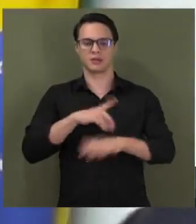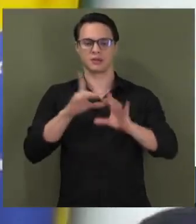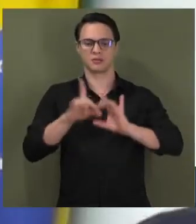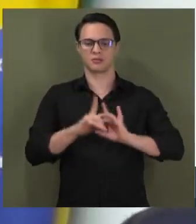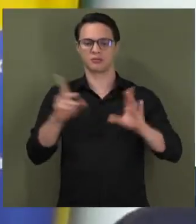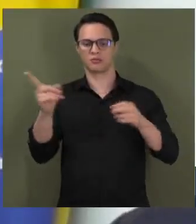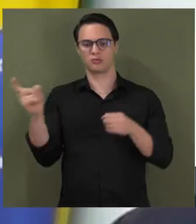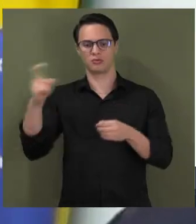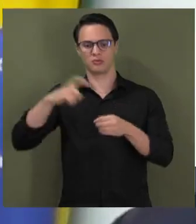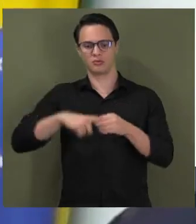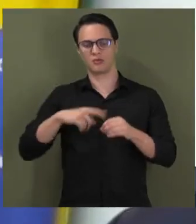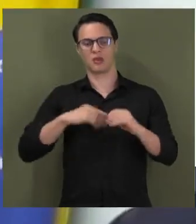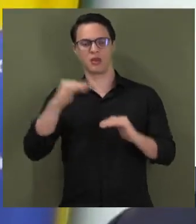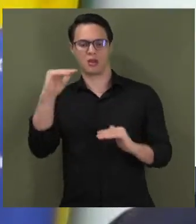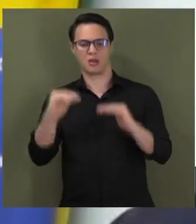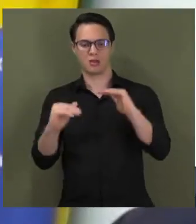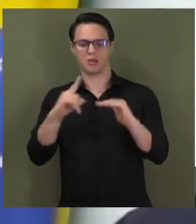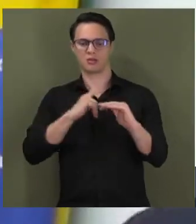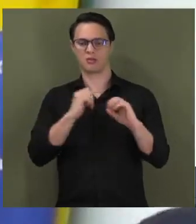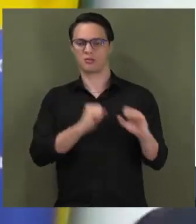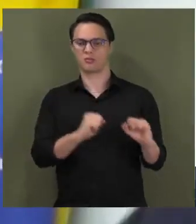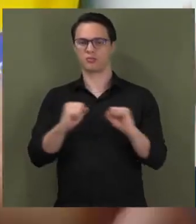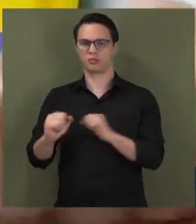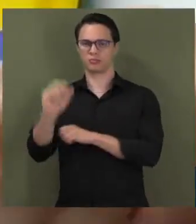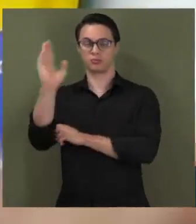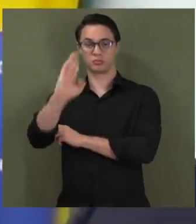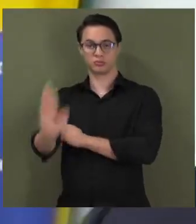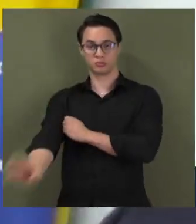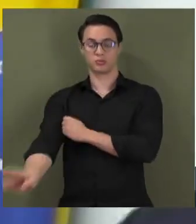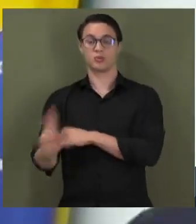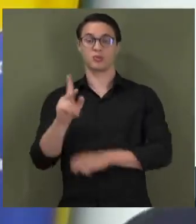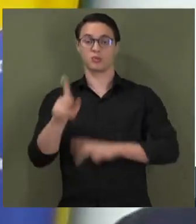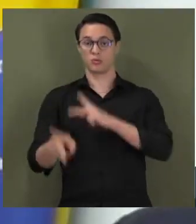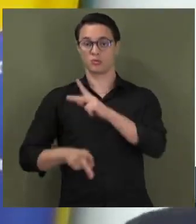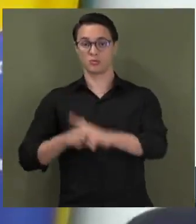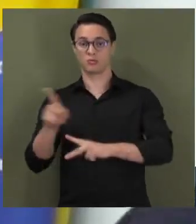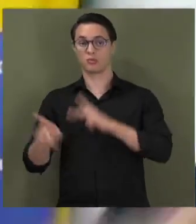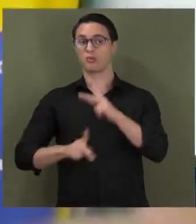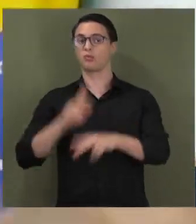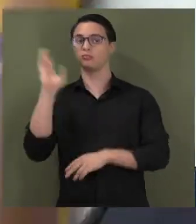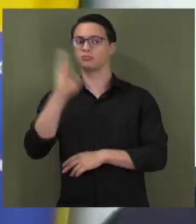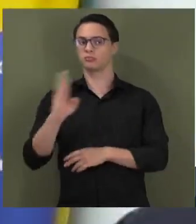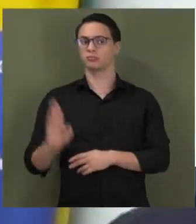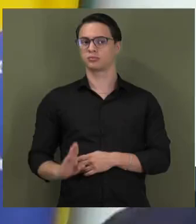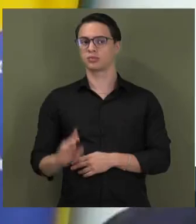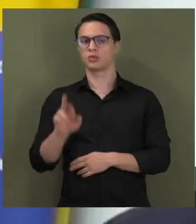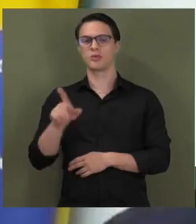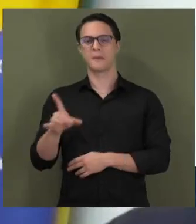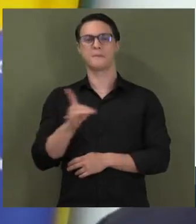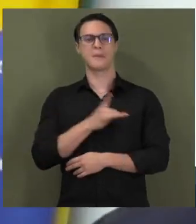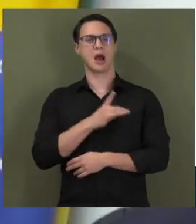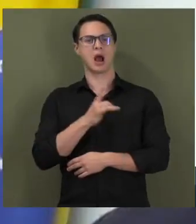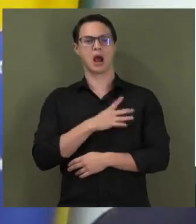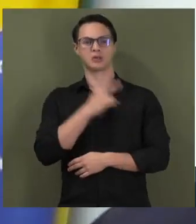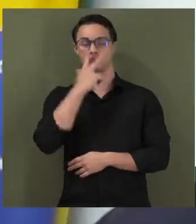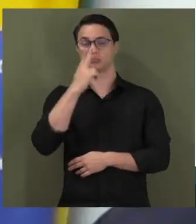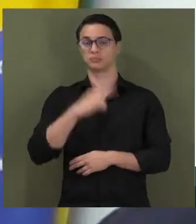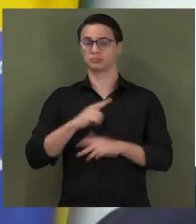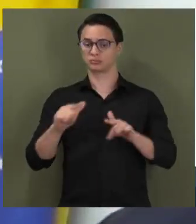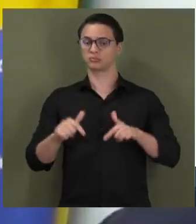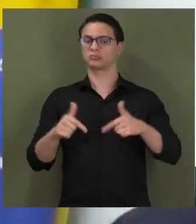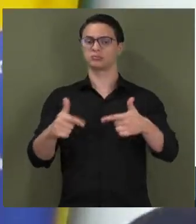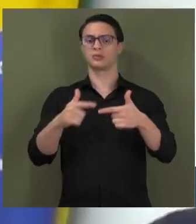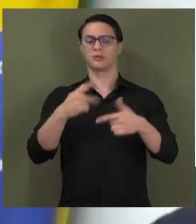do reequilíbrio entre os poderes da República, para que o povo brasileiro não tenha mais medo de se manifestar nas